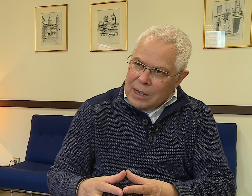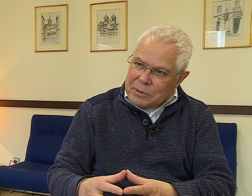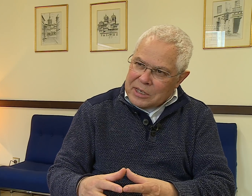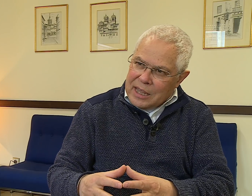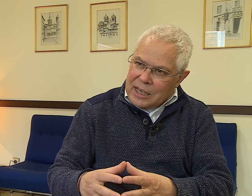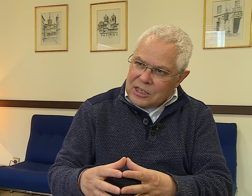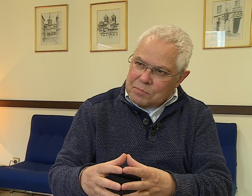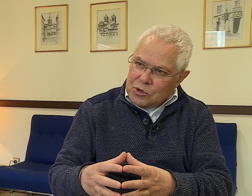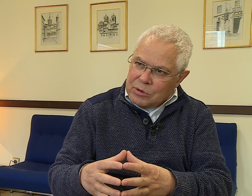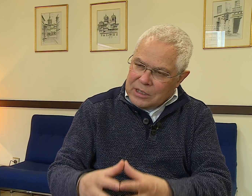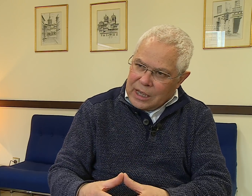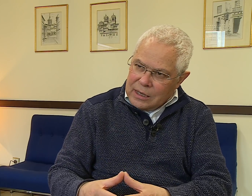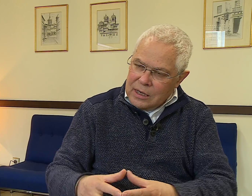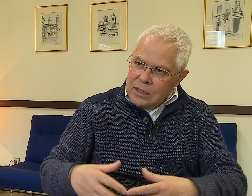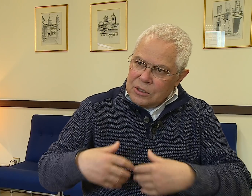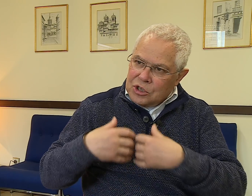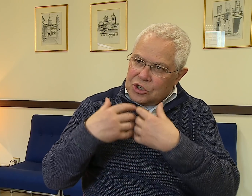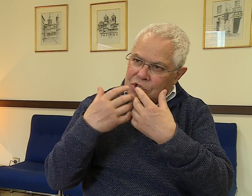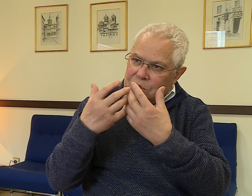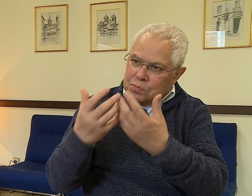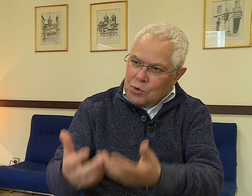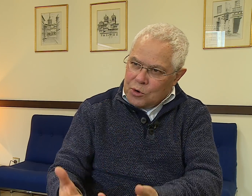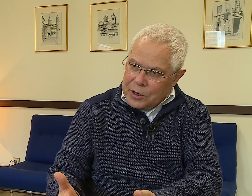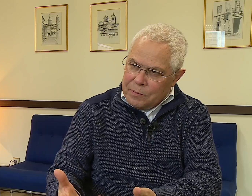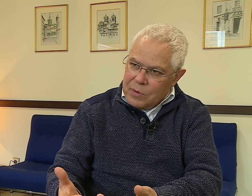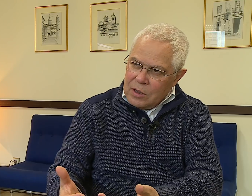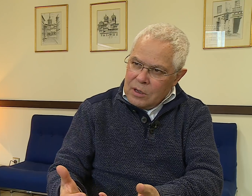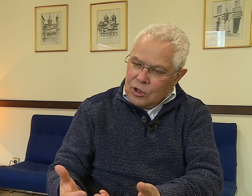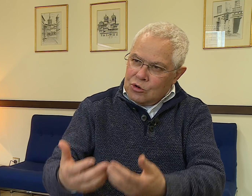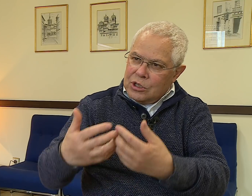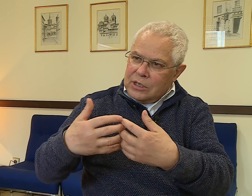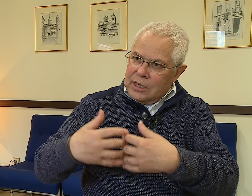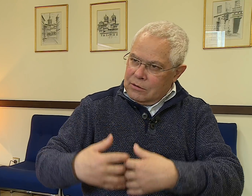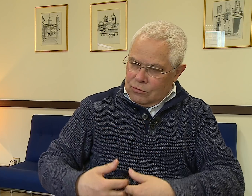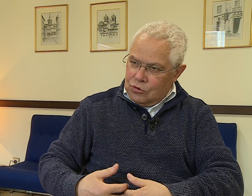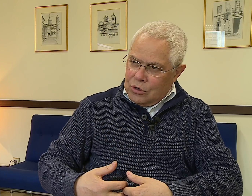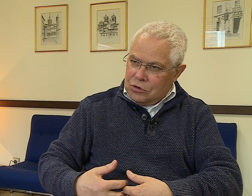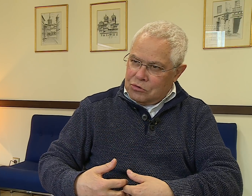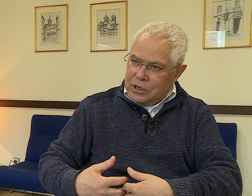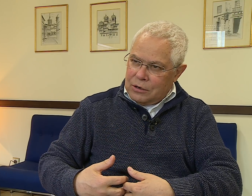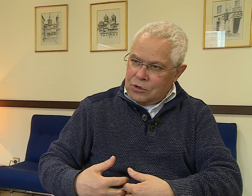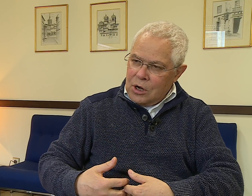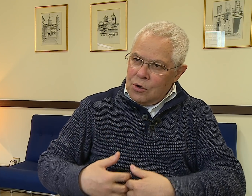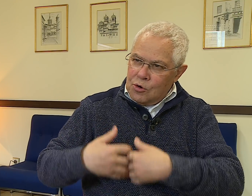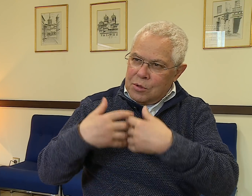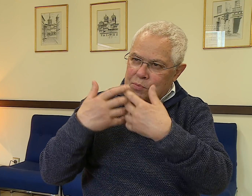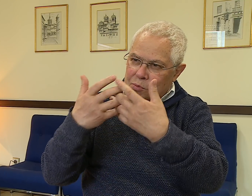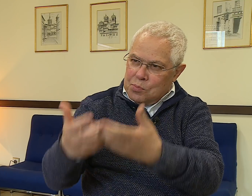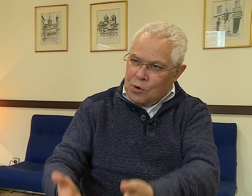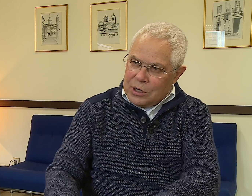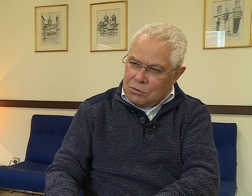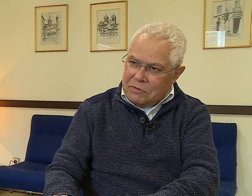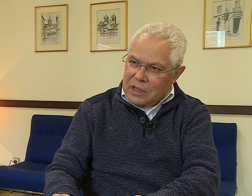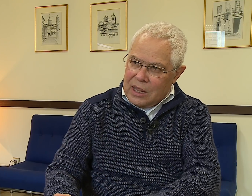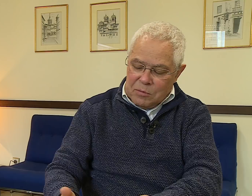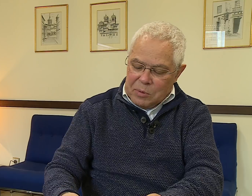com a capacidade que esta pessoa tem de se expor, de nos dizer os nossos erros ou de